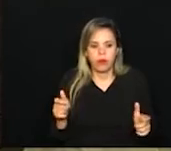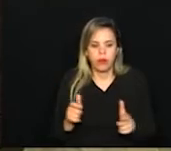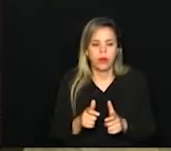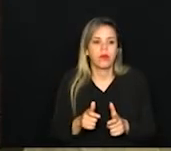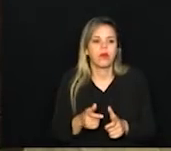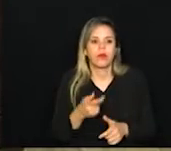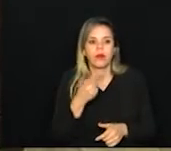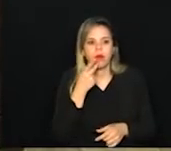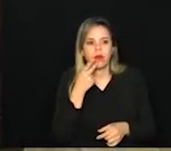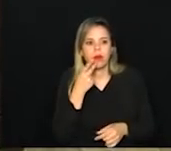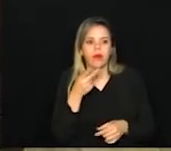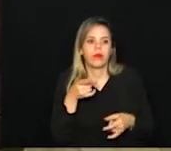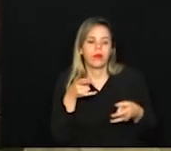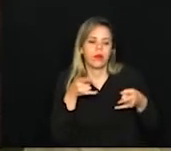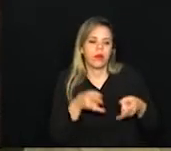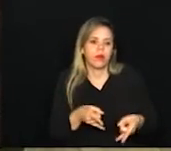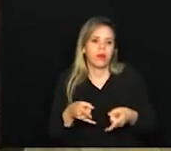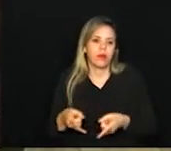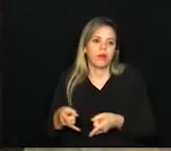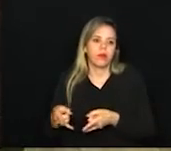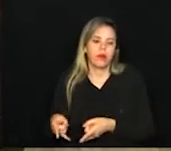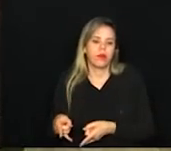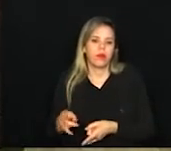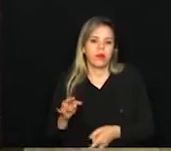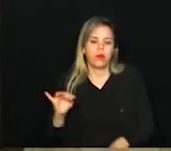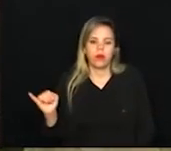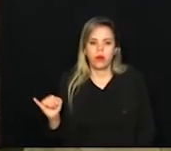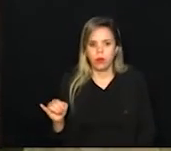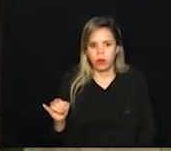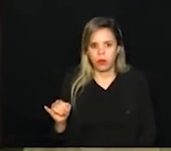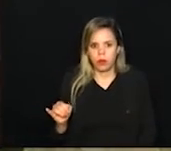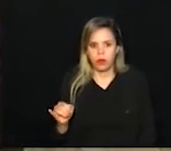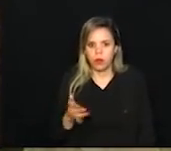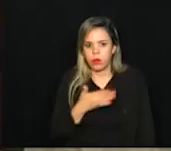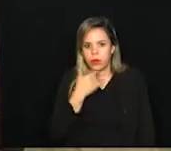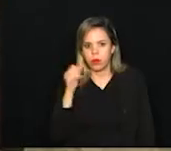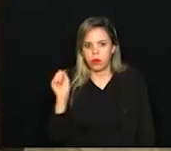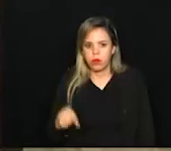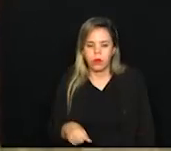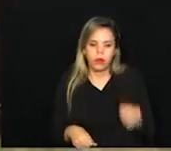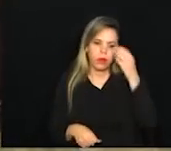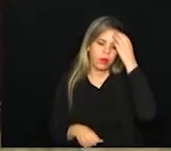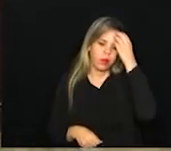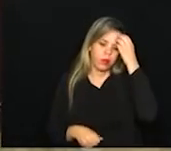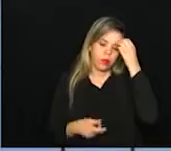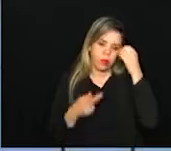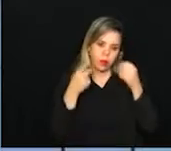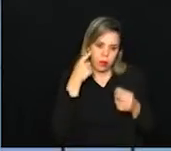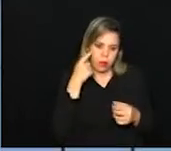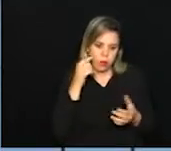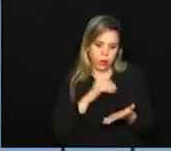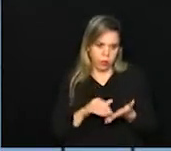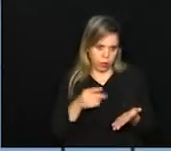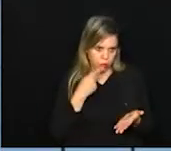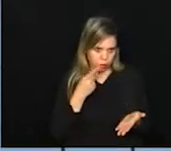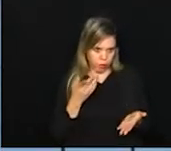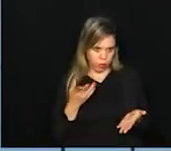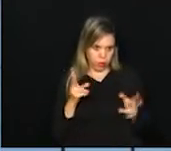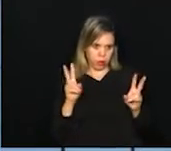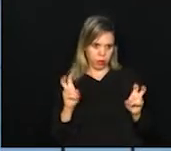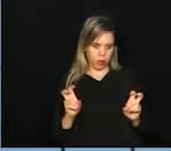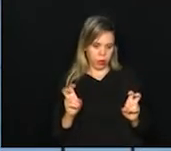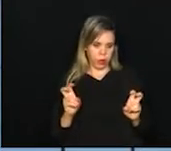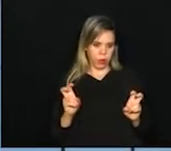Abreu, quando a gente fala de taxa de ocupação de leitos de UTI. Está melhorando sim. Quando a gente ouviu o secretário Vignoli falar